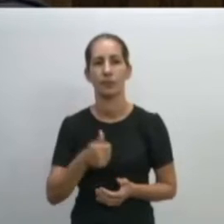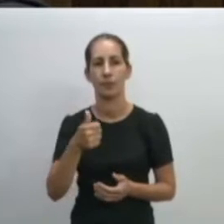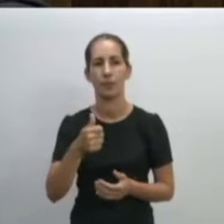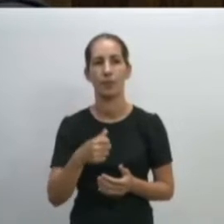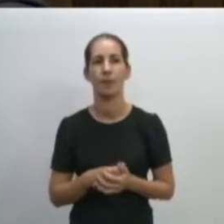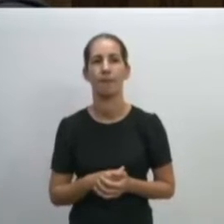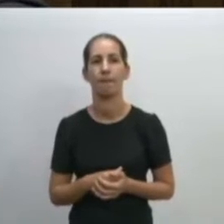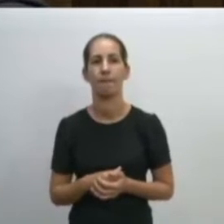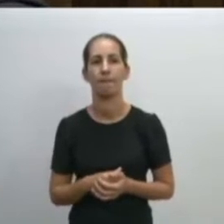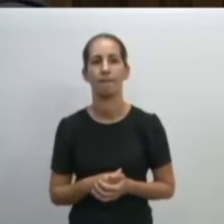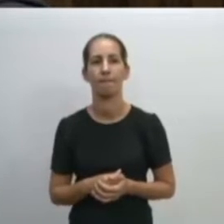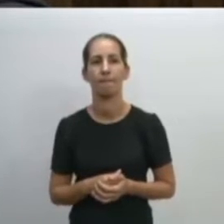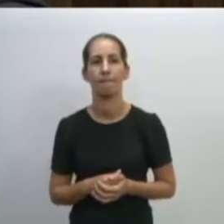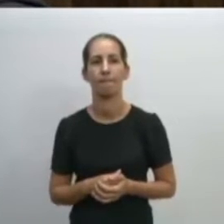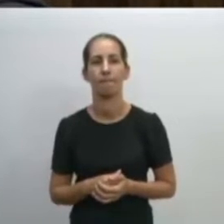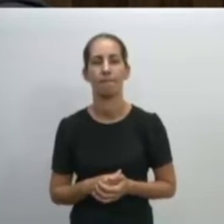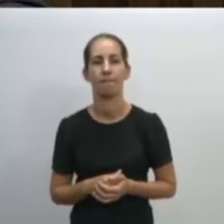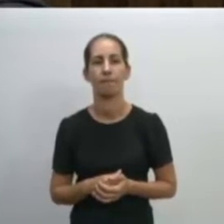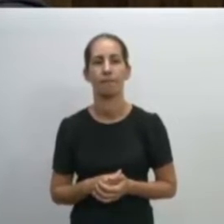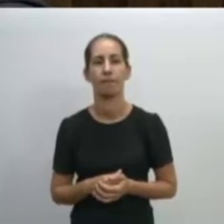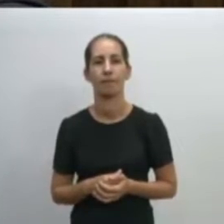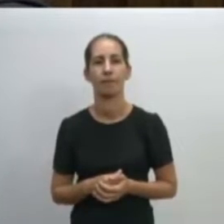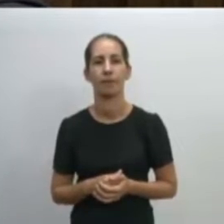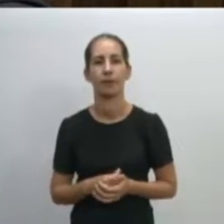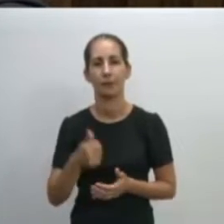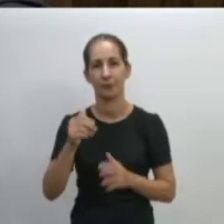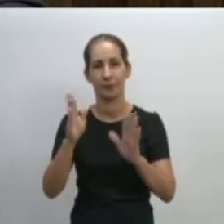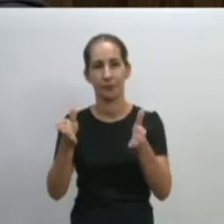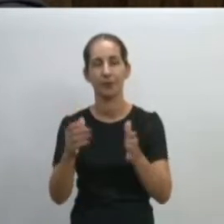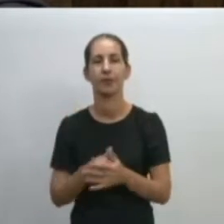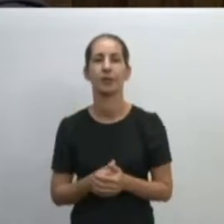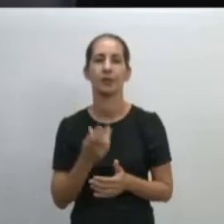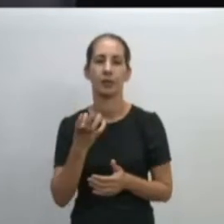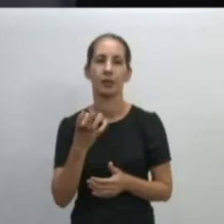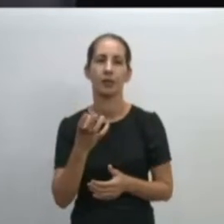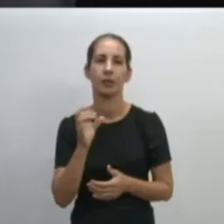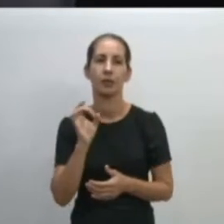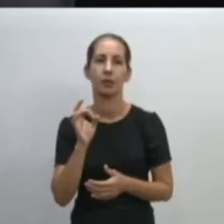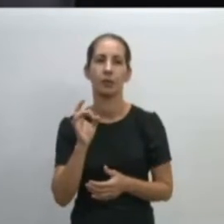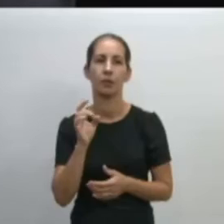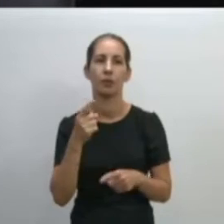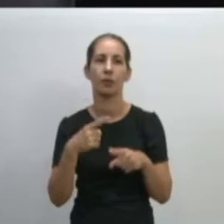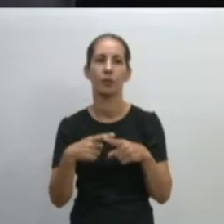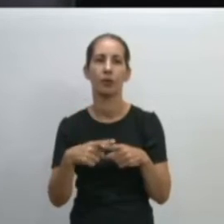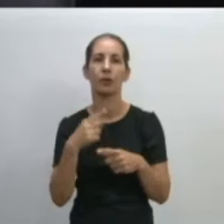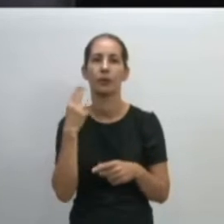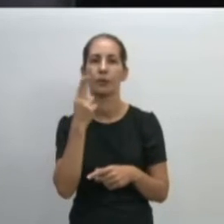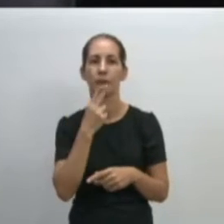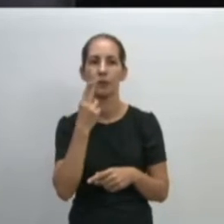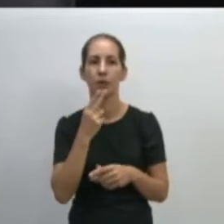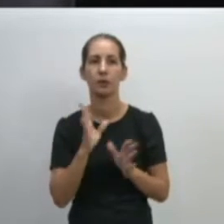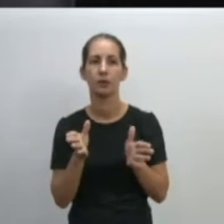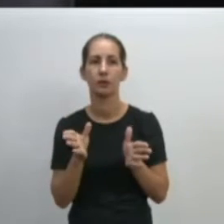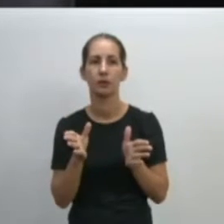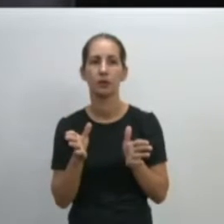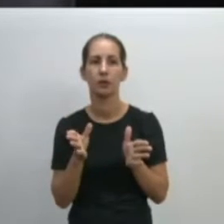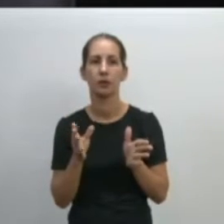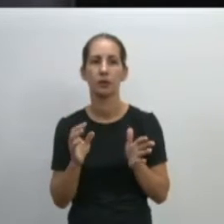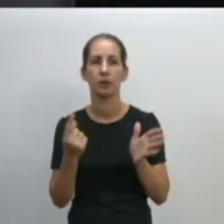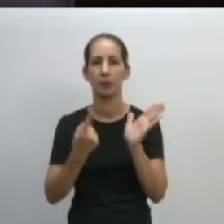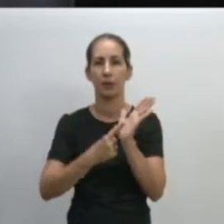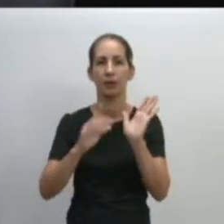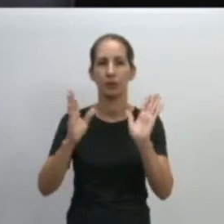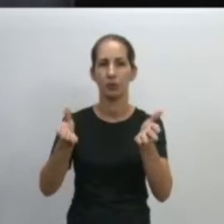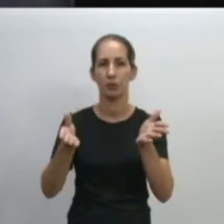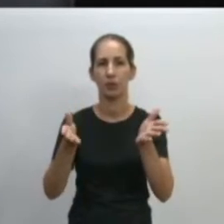Aprovado. Sim. Já disse que estava aprovado? Assim, eu gostaria de só saber o motivo da urgência. Assim, já a solenidade está